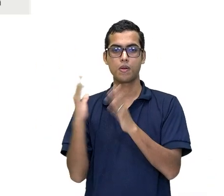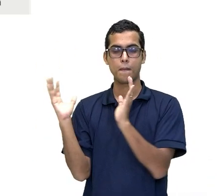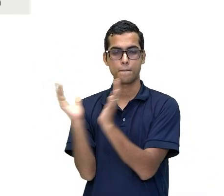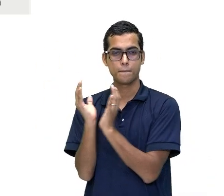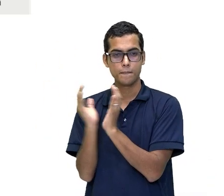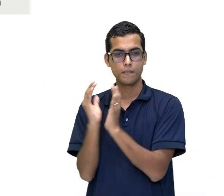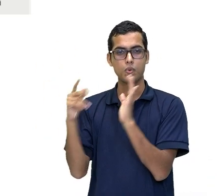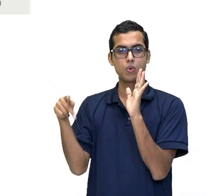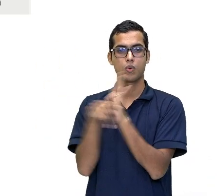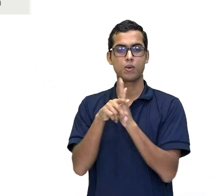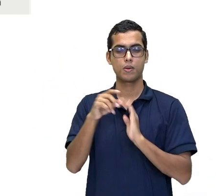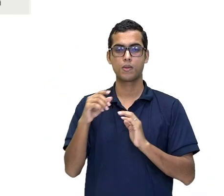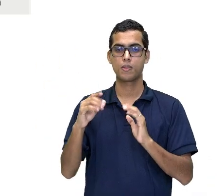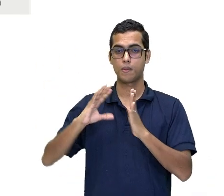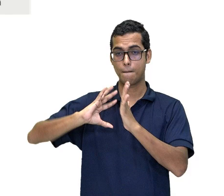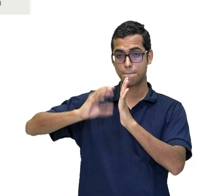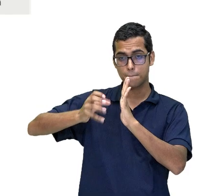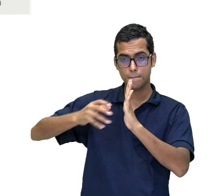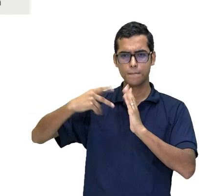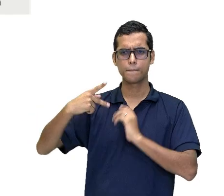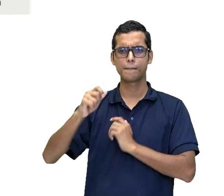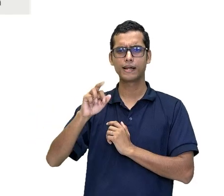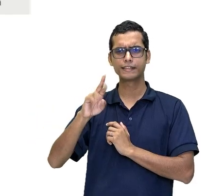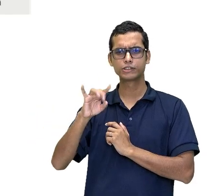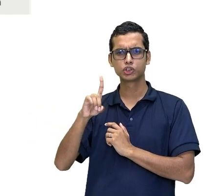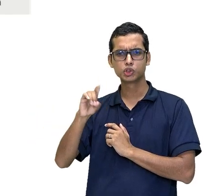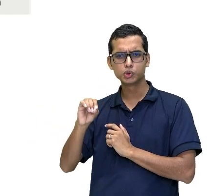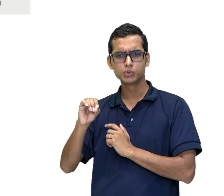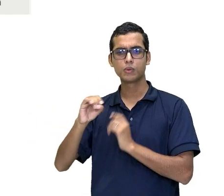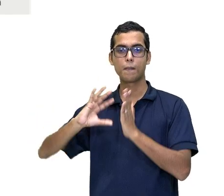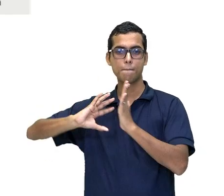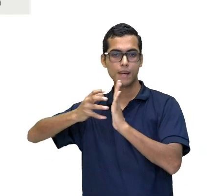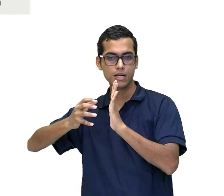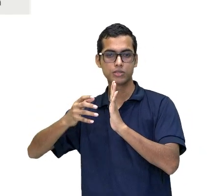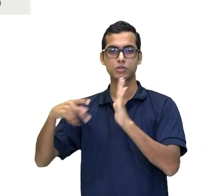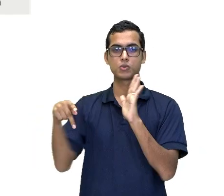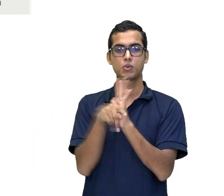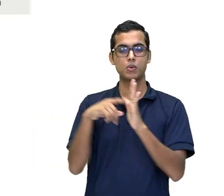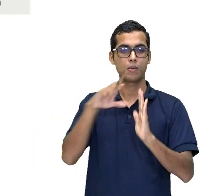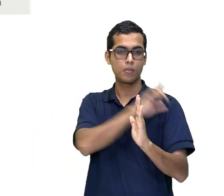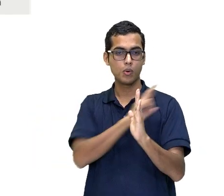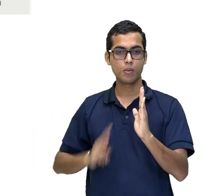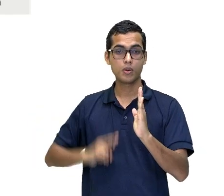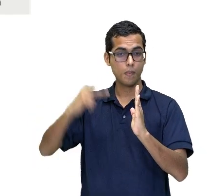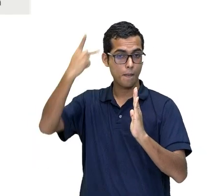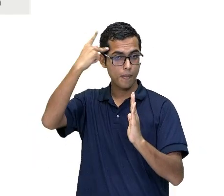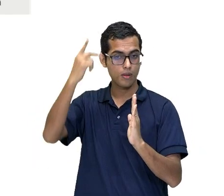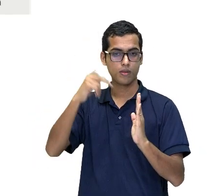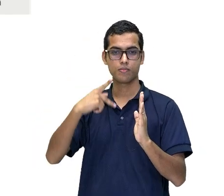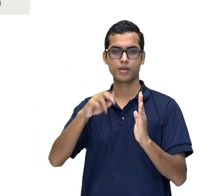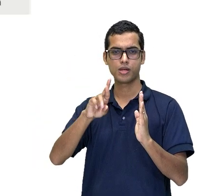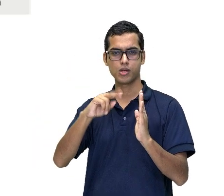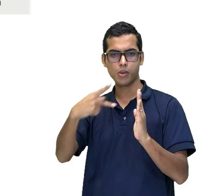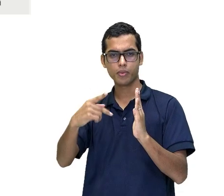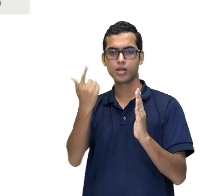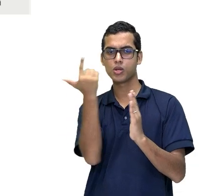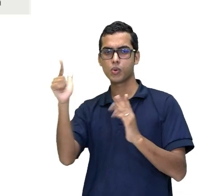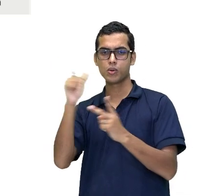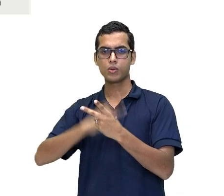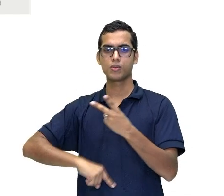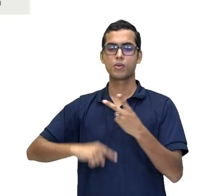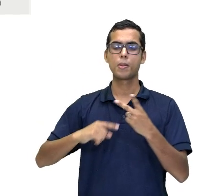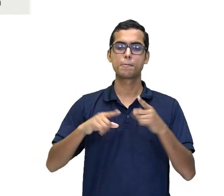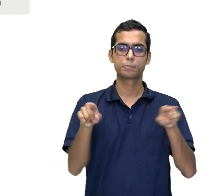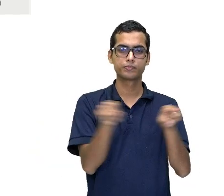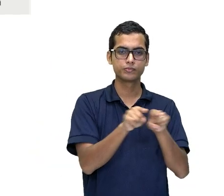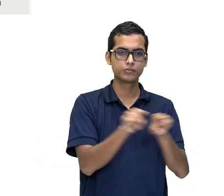Republicano Paulista, o PRP, e o Partido Republicano Mineiro, o PRM. Aqui eu trouxe para vocês,